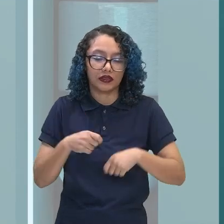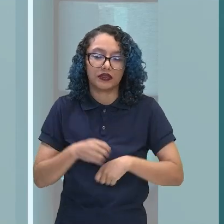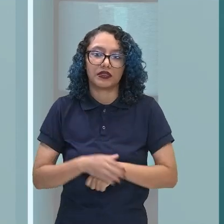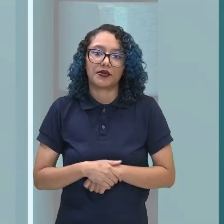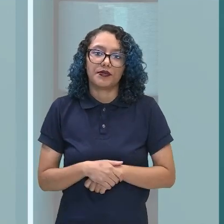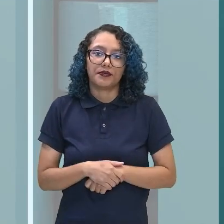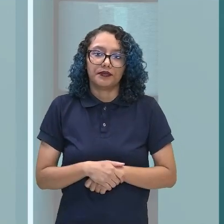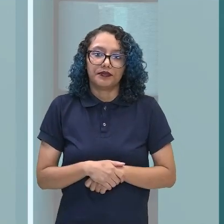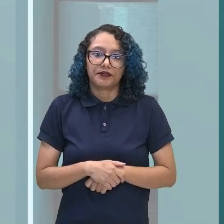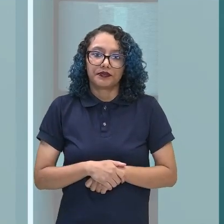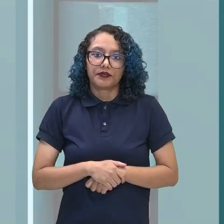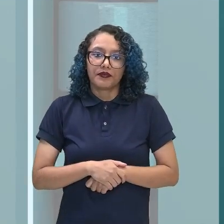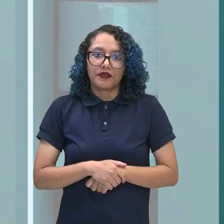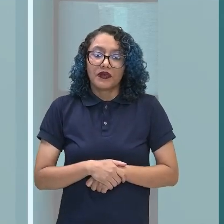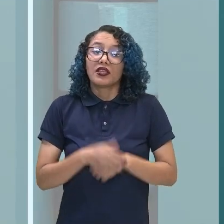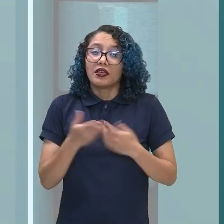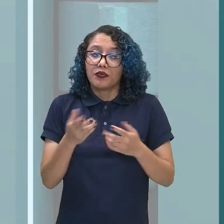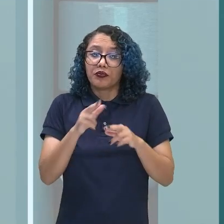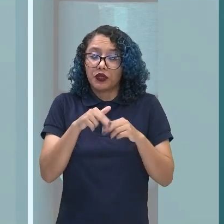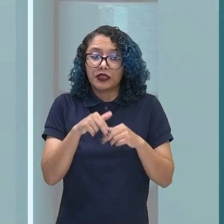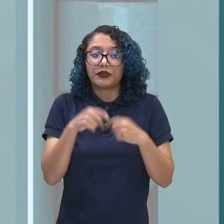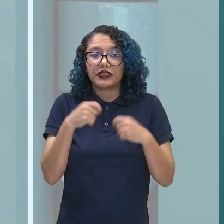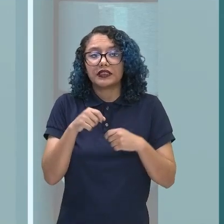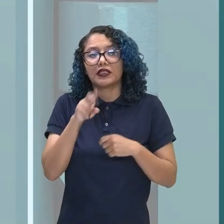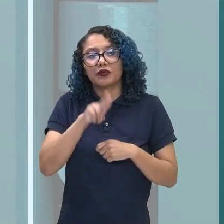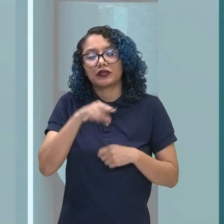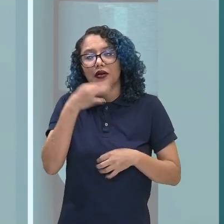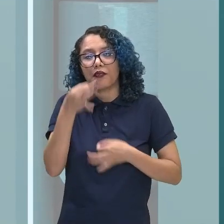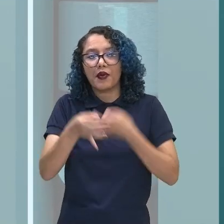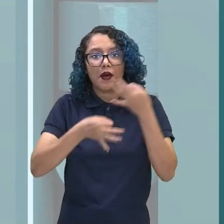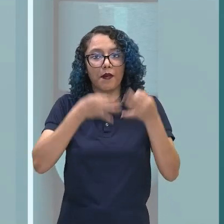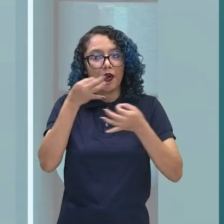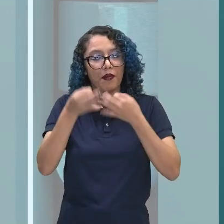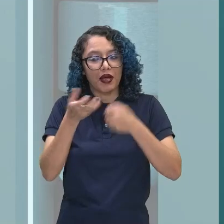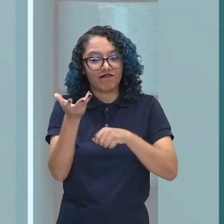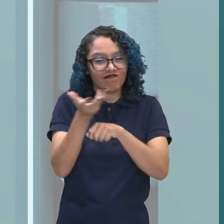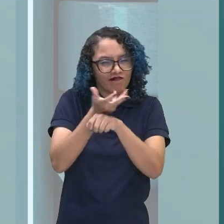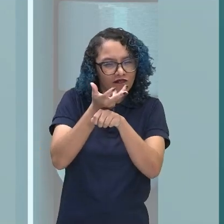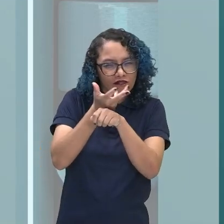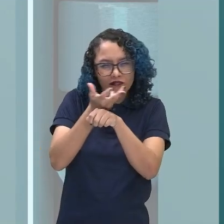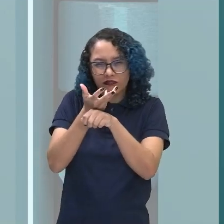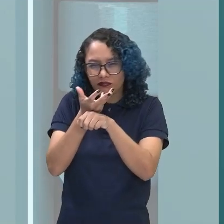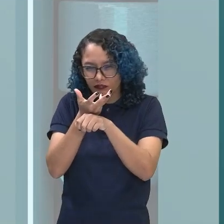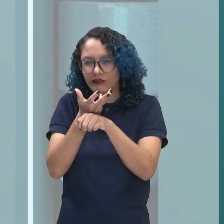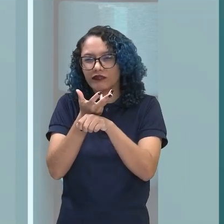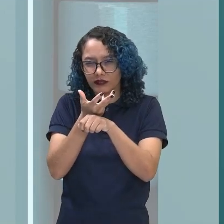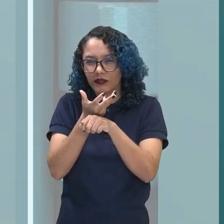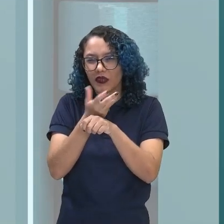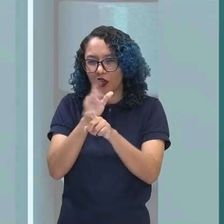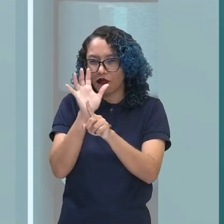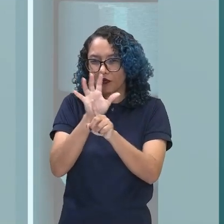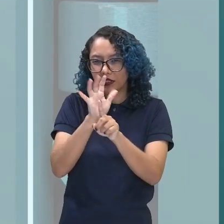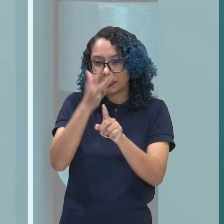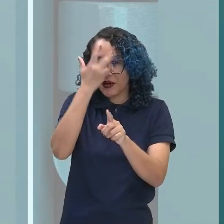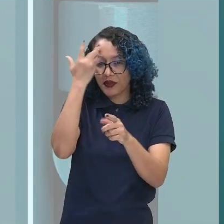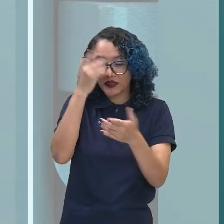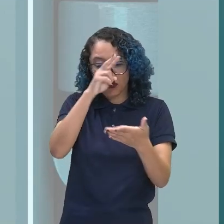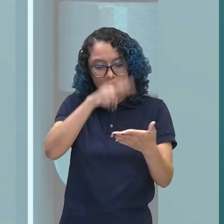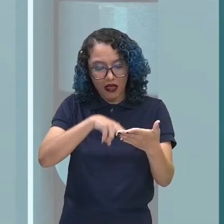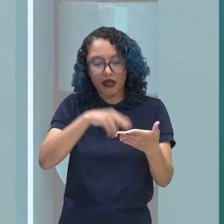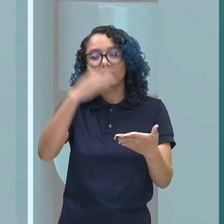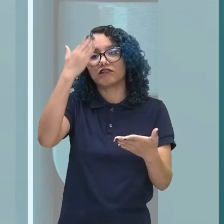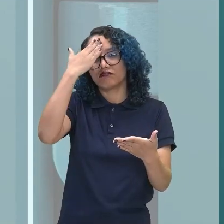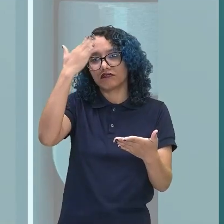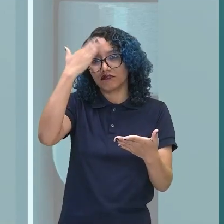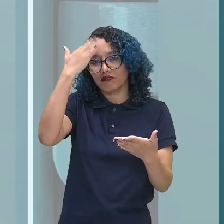e argumentar. Argumentos convincentes, né, para levar o leitor a acreditar